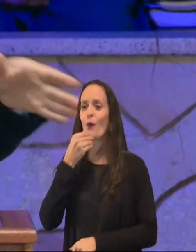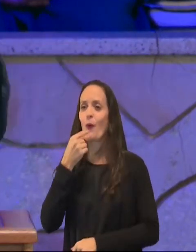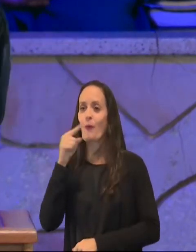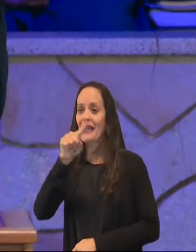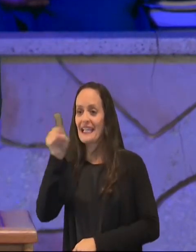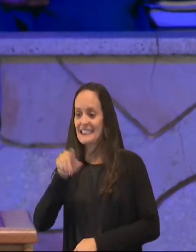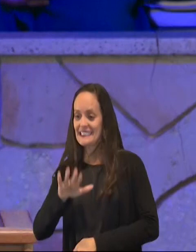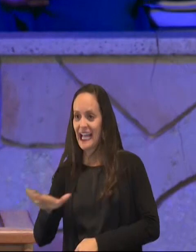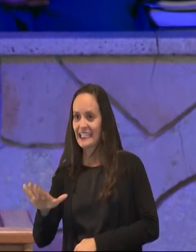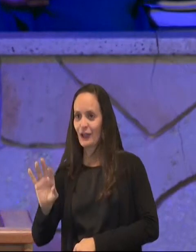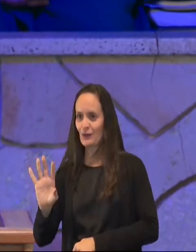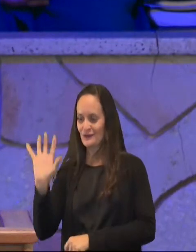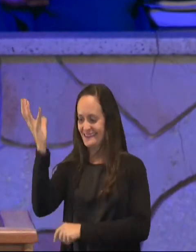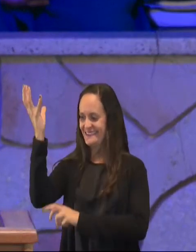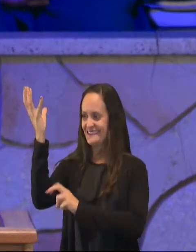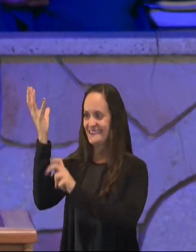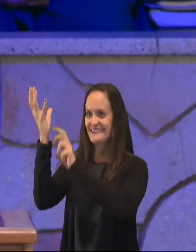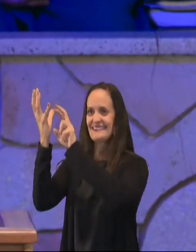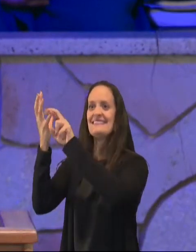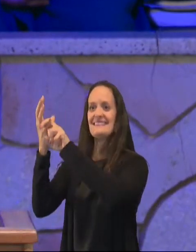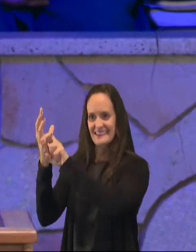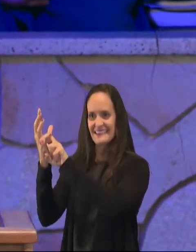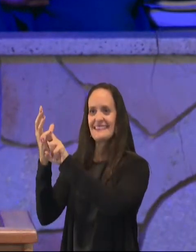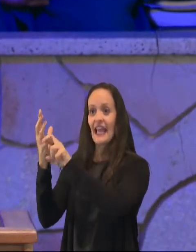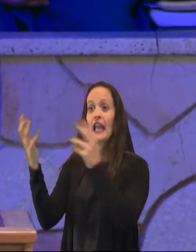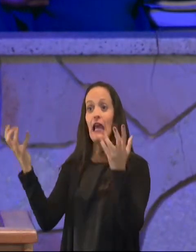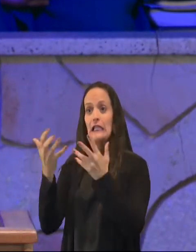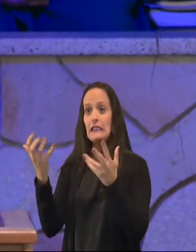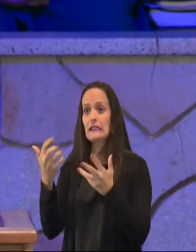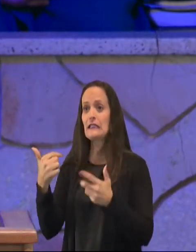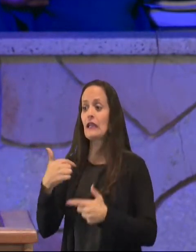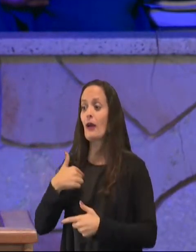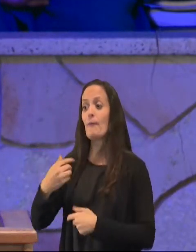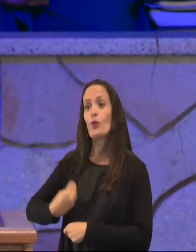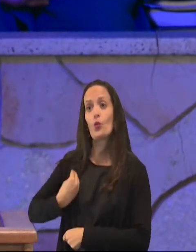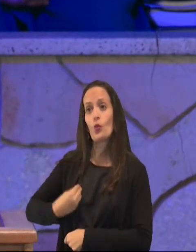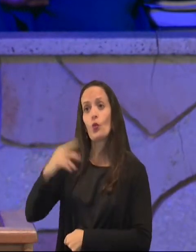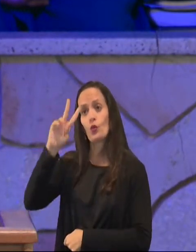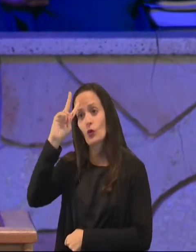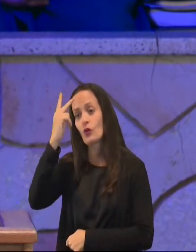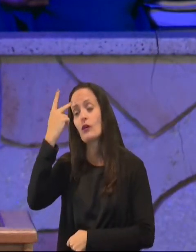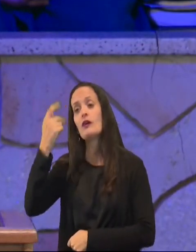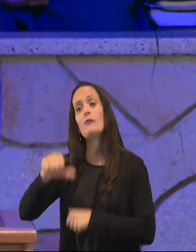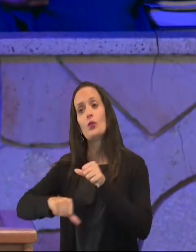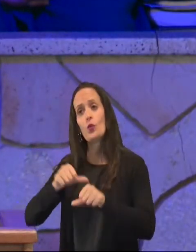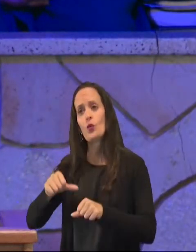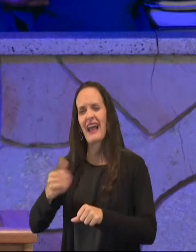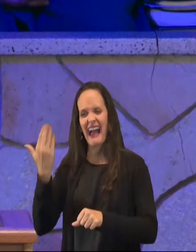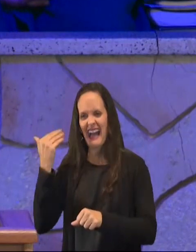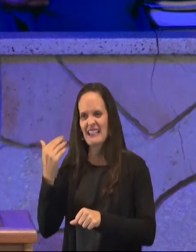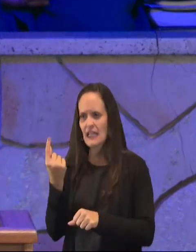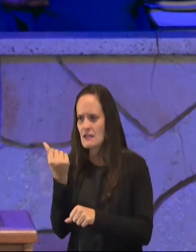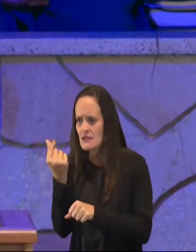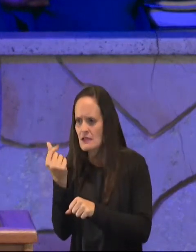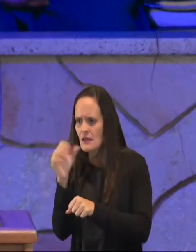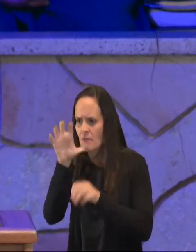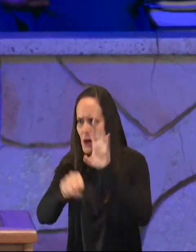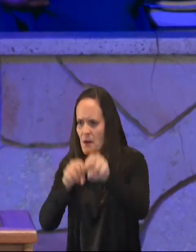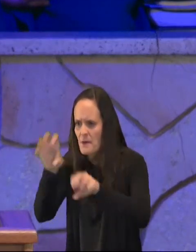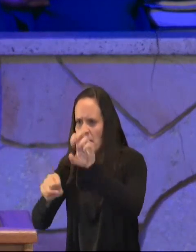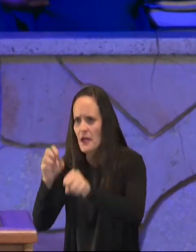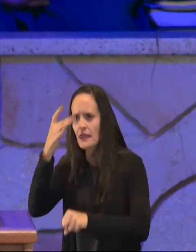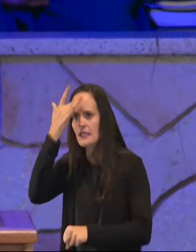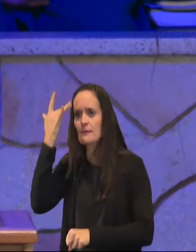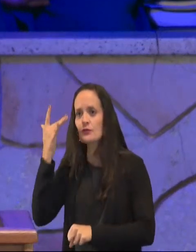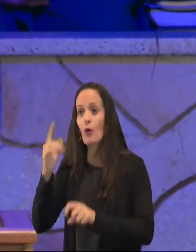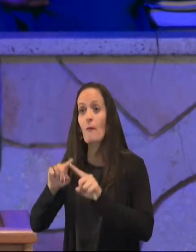os bens, que tivera dúvida sobre a sua constituição para aqueles menos favorecidos. Como aquele homem, Legião, que assim